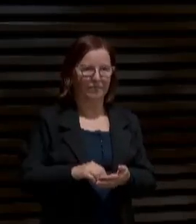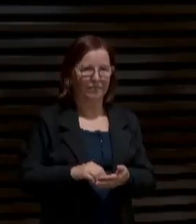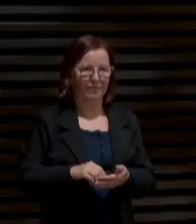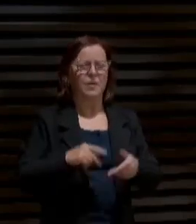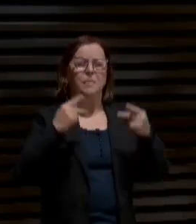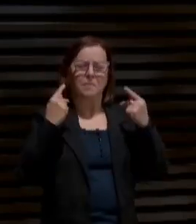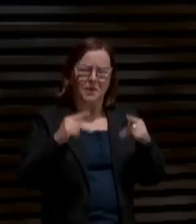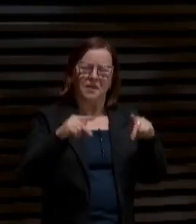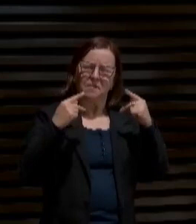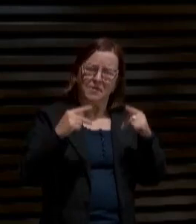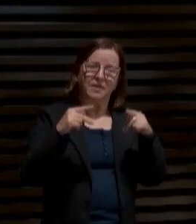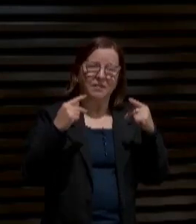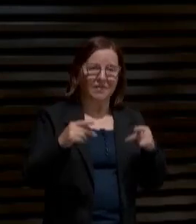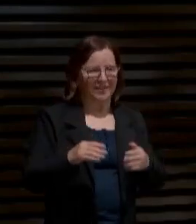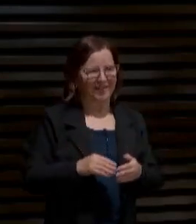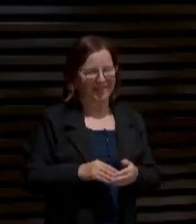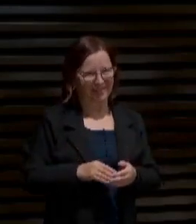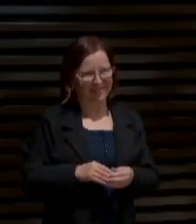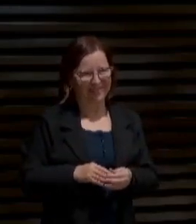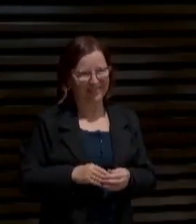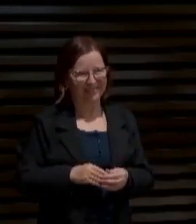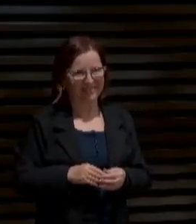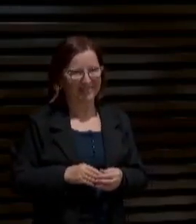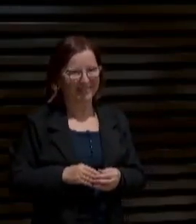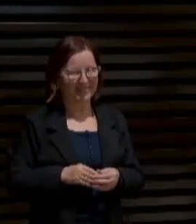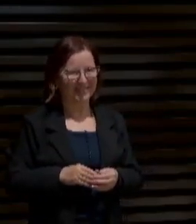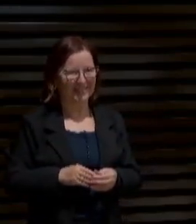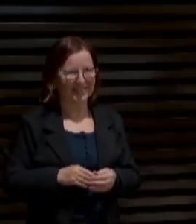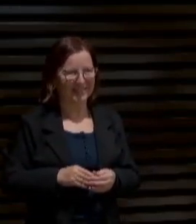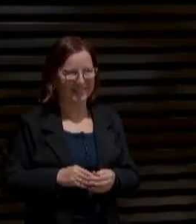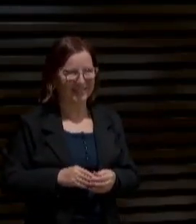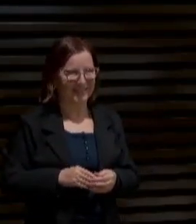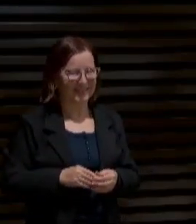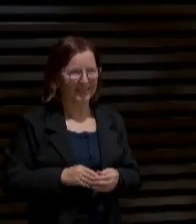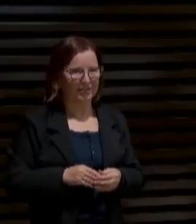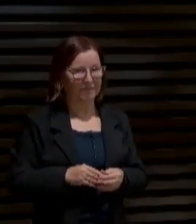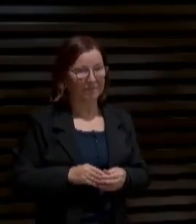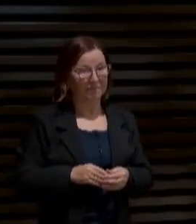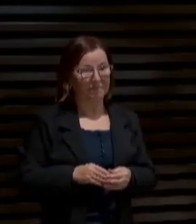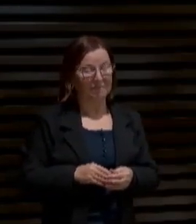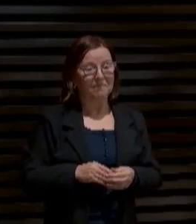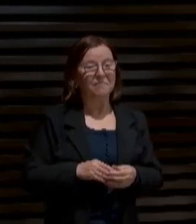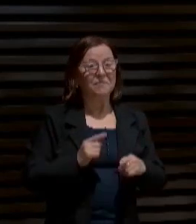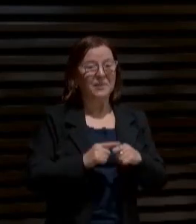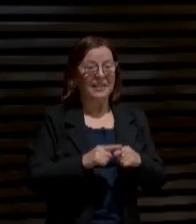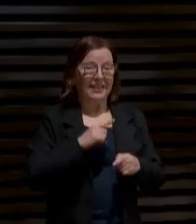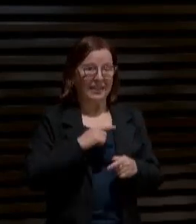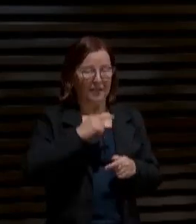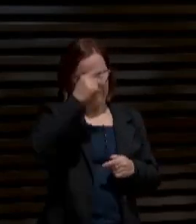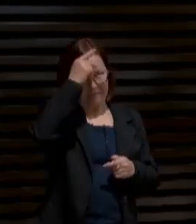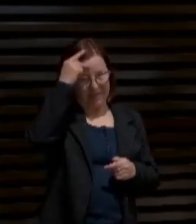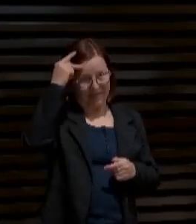você coloca o prega lhe dá aquela batidinha aqueles mais experientes com uma só martela mas eu preciso debater